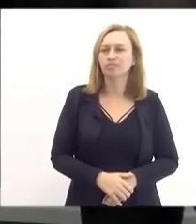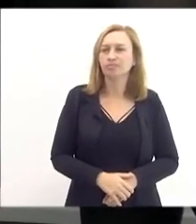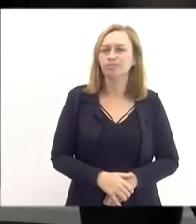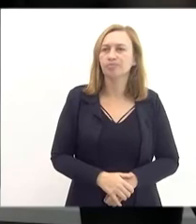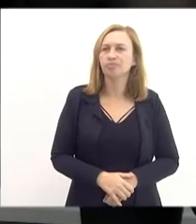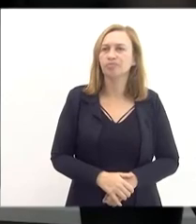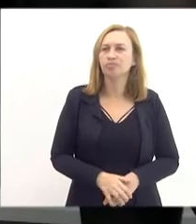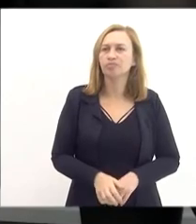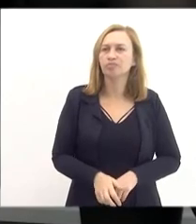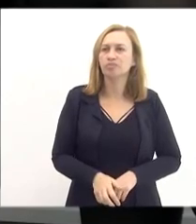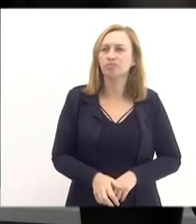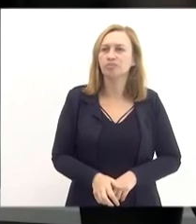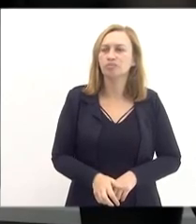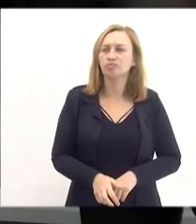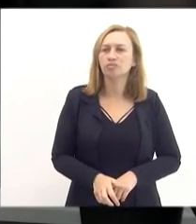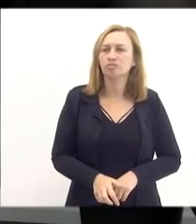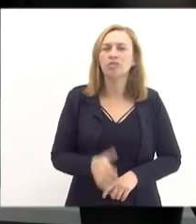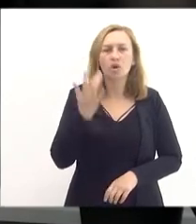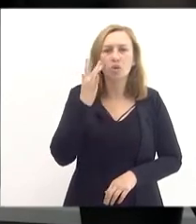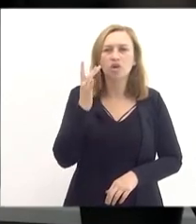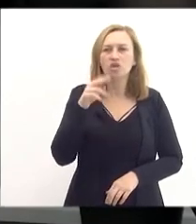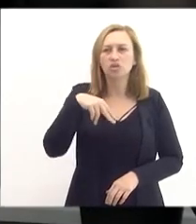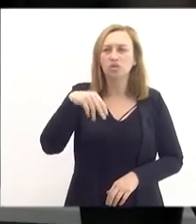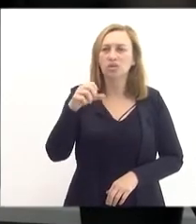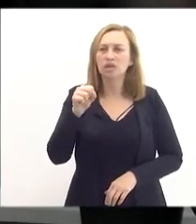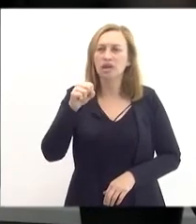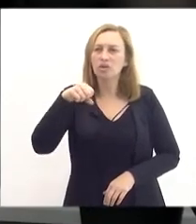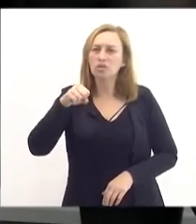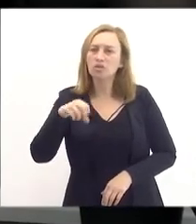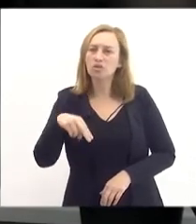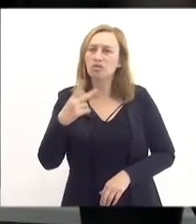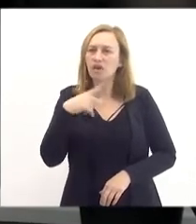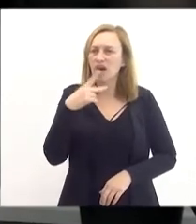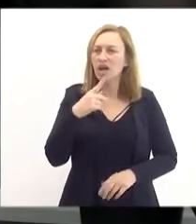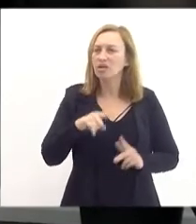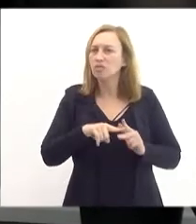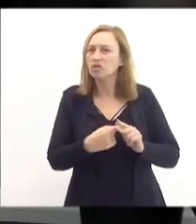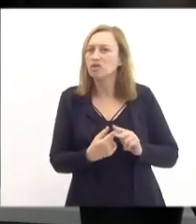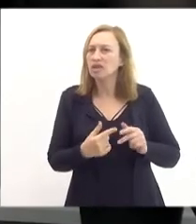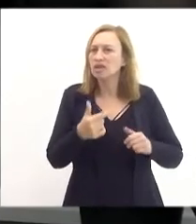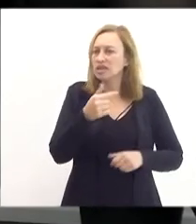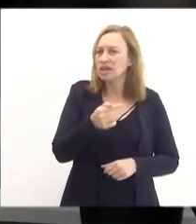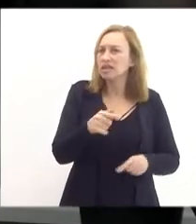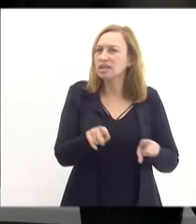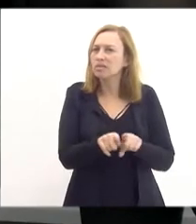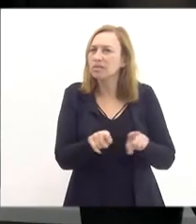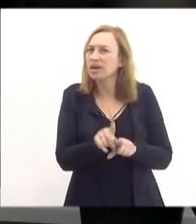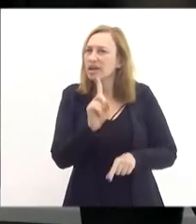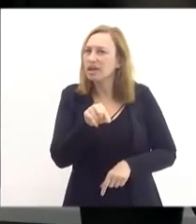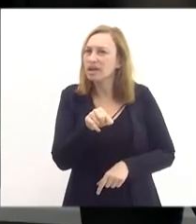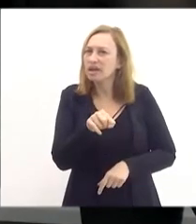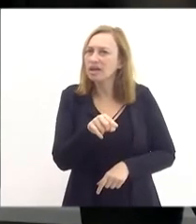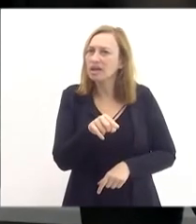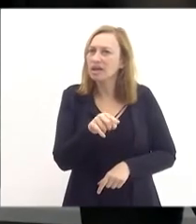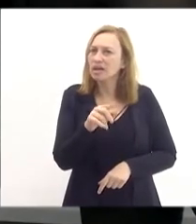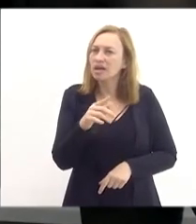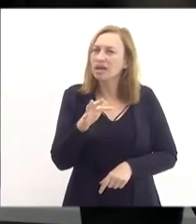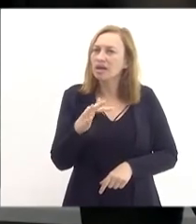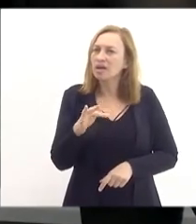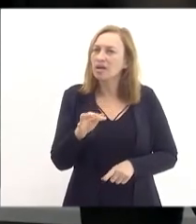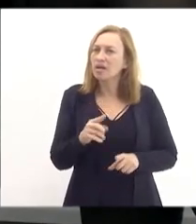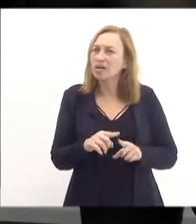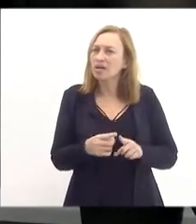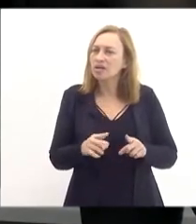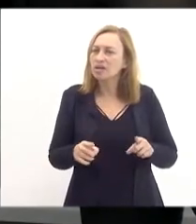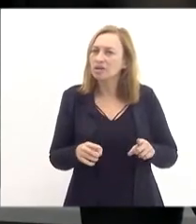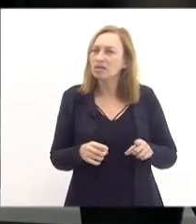Acho que o Nelson chegou a pontuar a questão da modificativa 7 também, né? Sobre previamente